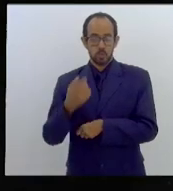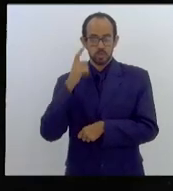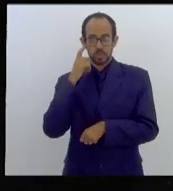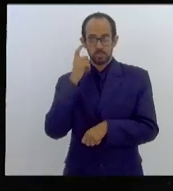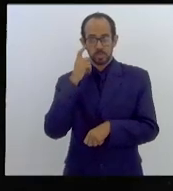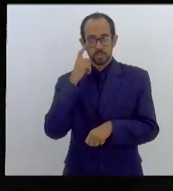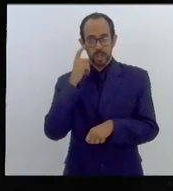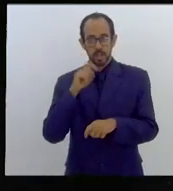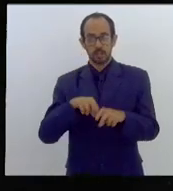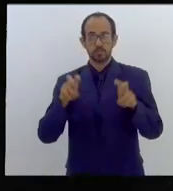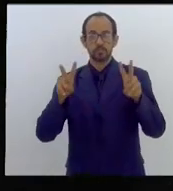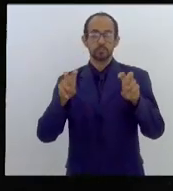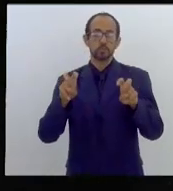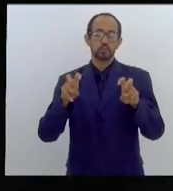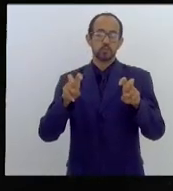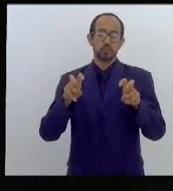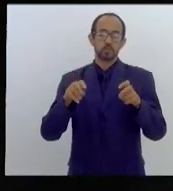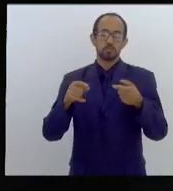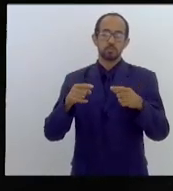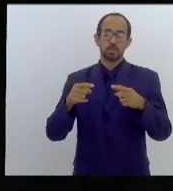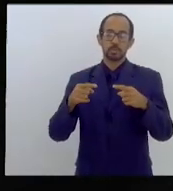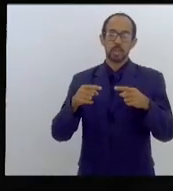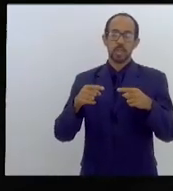a questão do combate